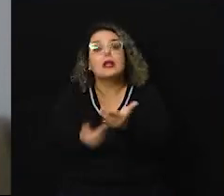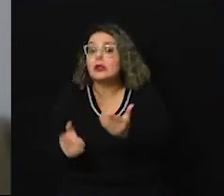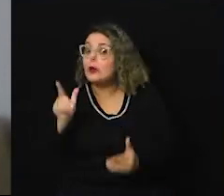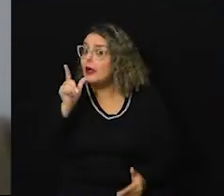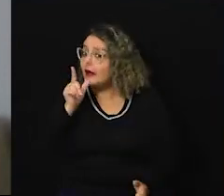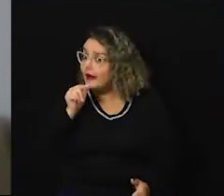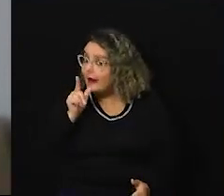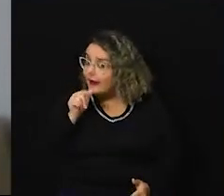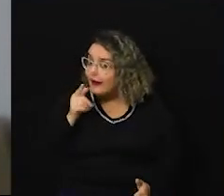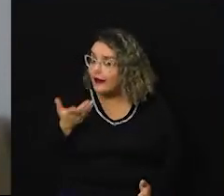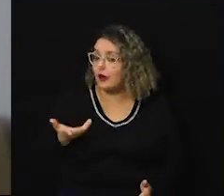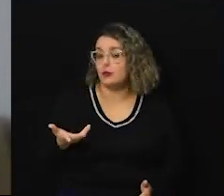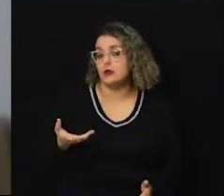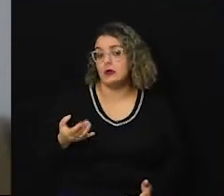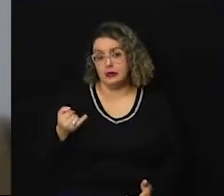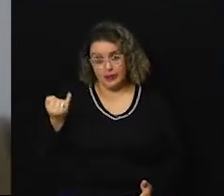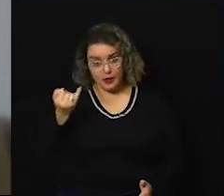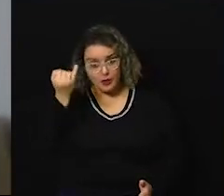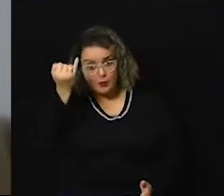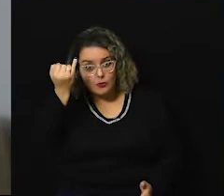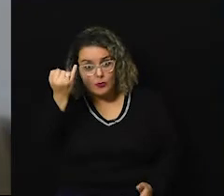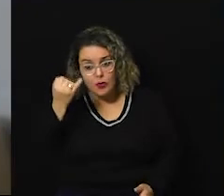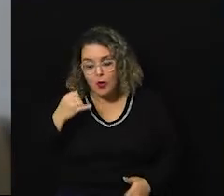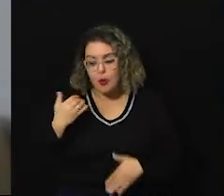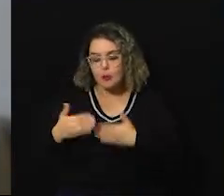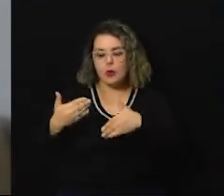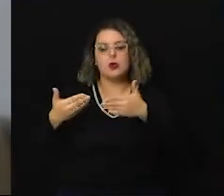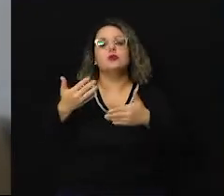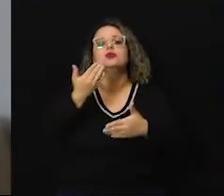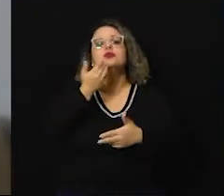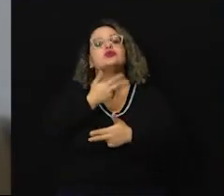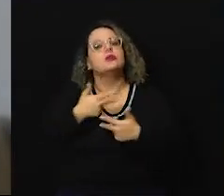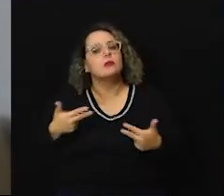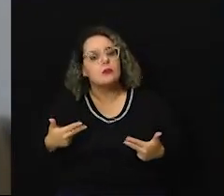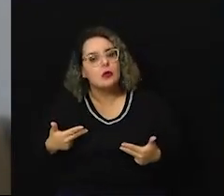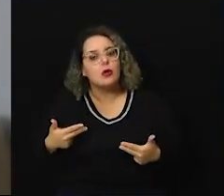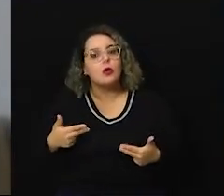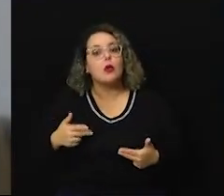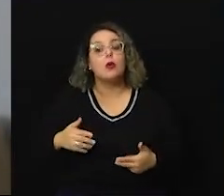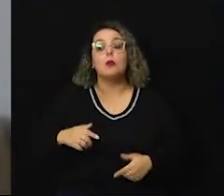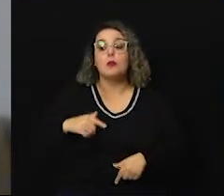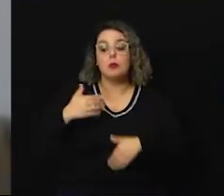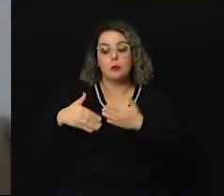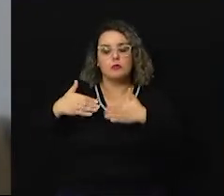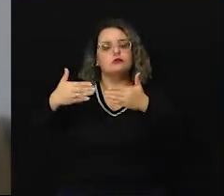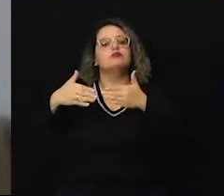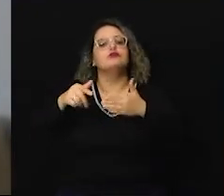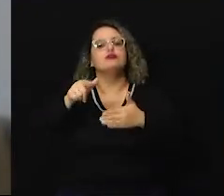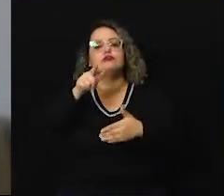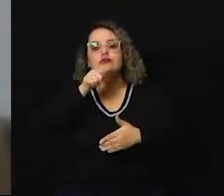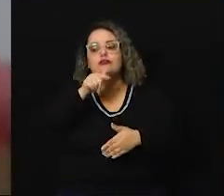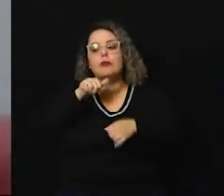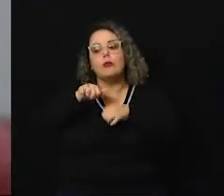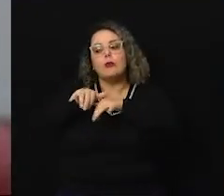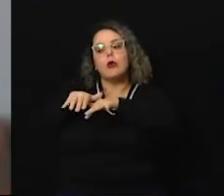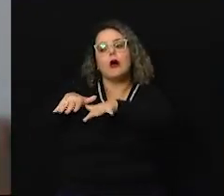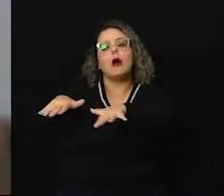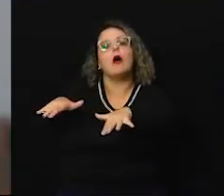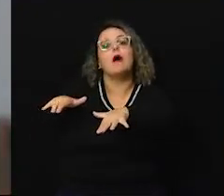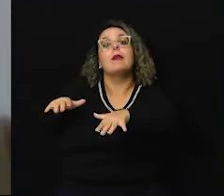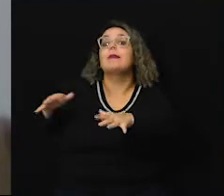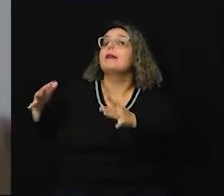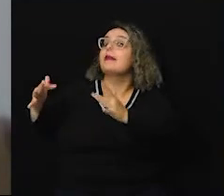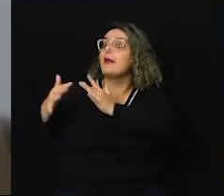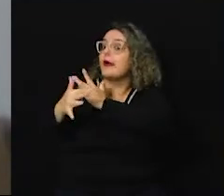hídrico né que é um serviço essencial para a produção de alimentos tem um serviço essencial para o abastecimento da cidade então perder